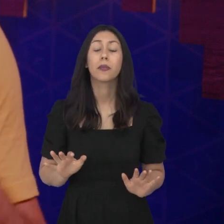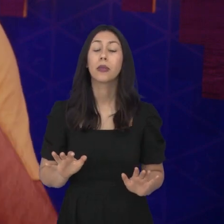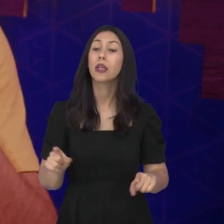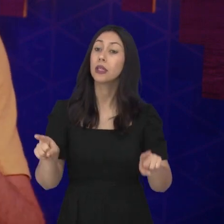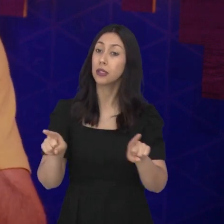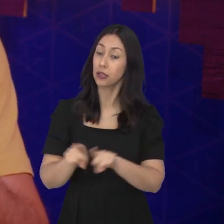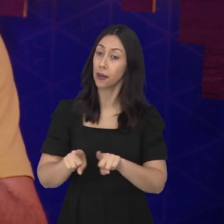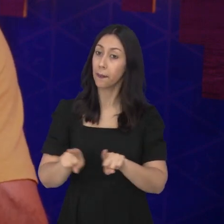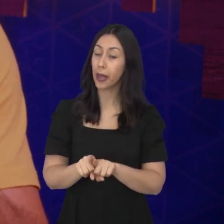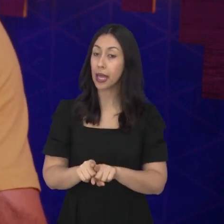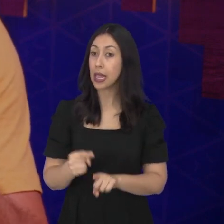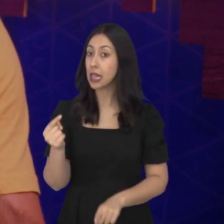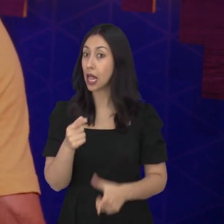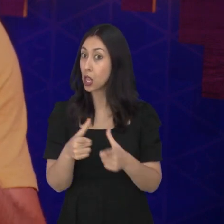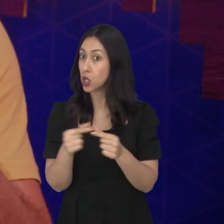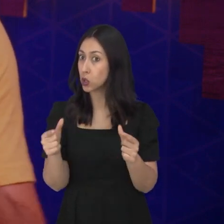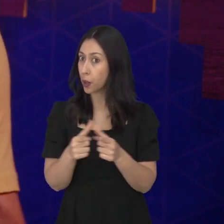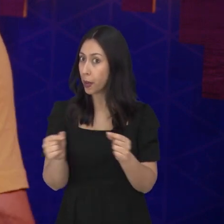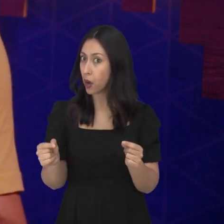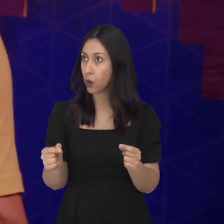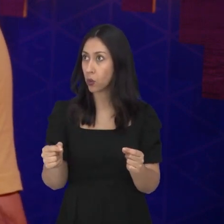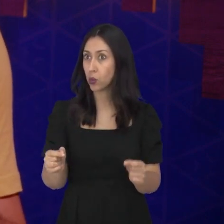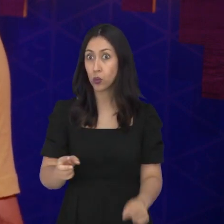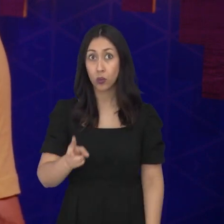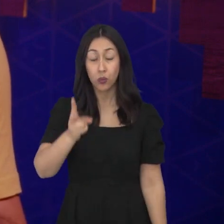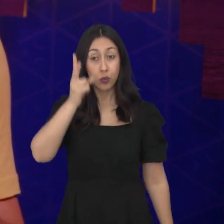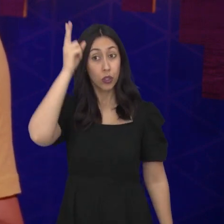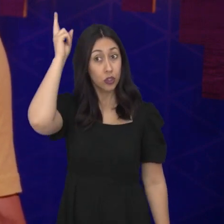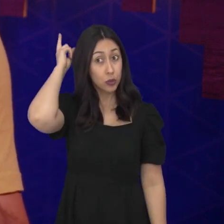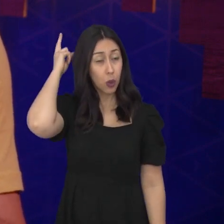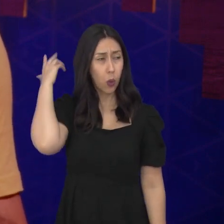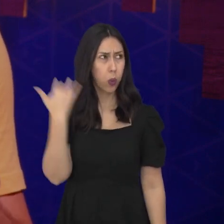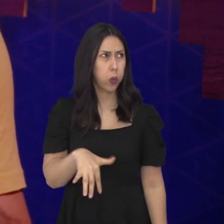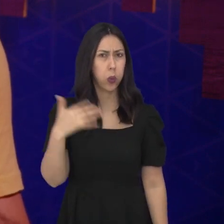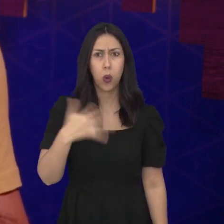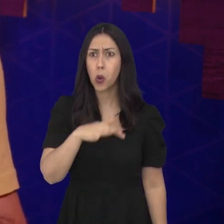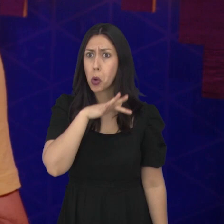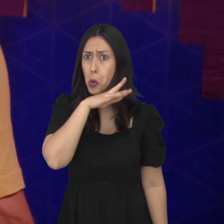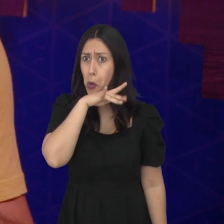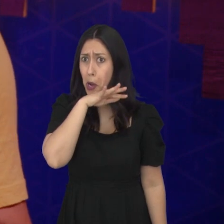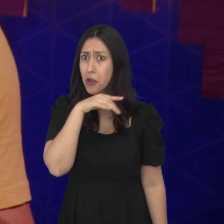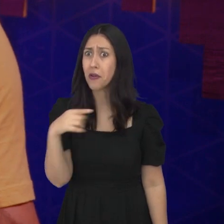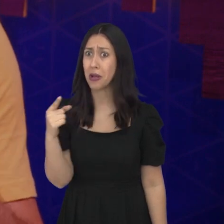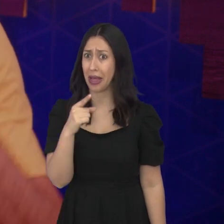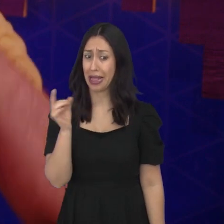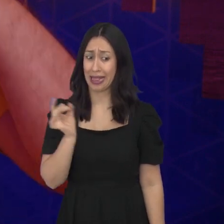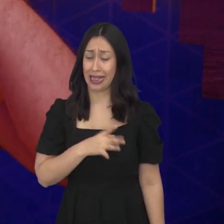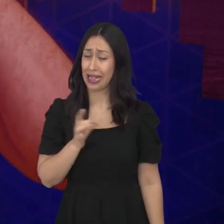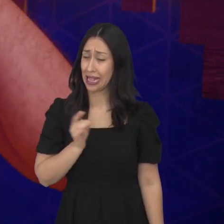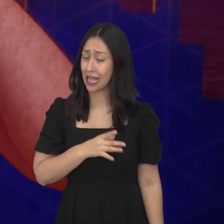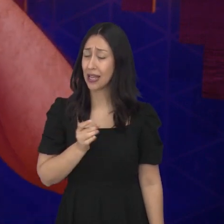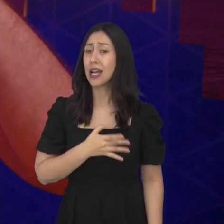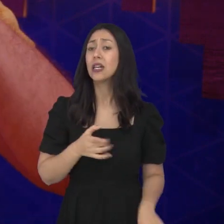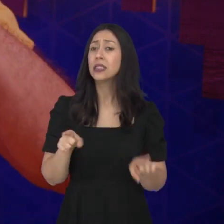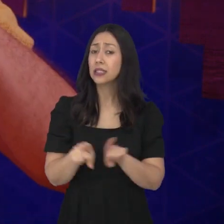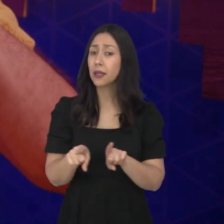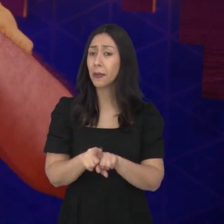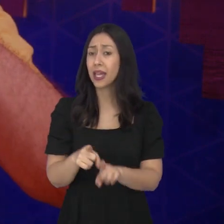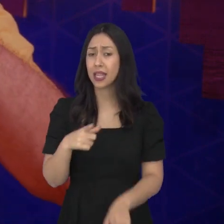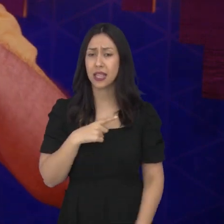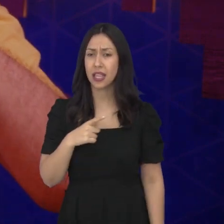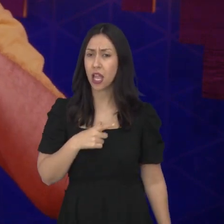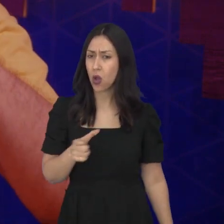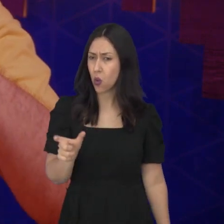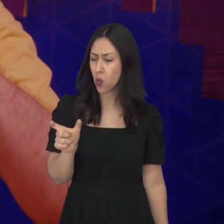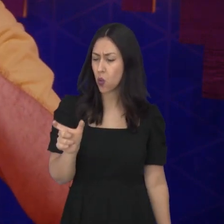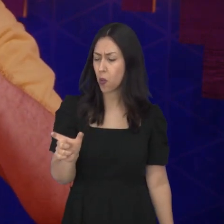Mas, inclusive lá no Japão, vestibular é tenebroso essa palavra lá. Inclusive, eles têm um